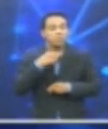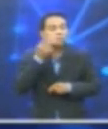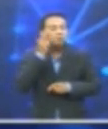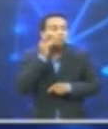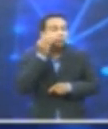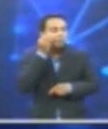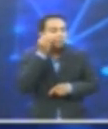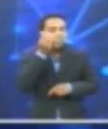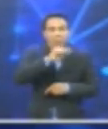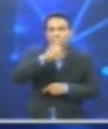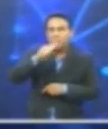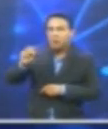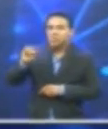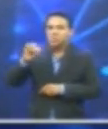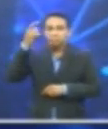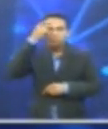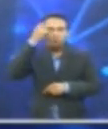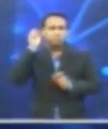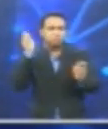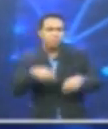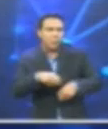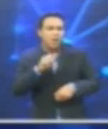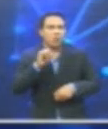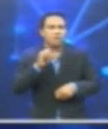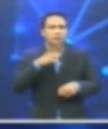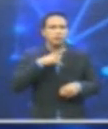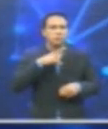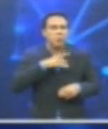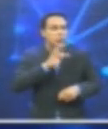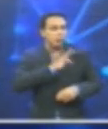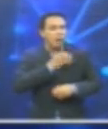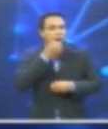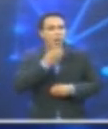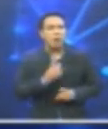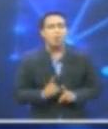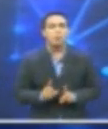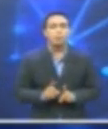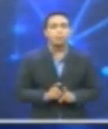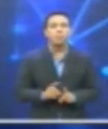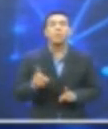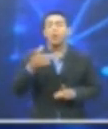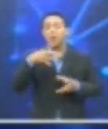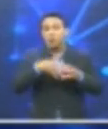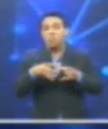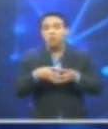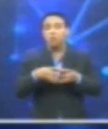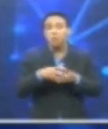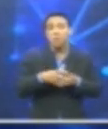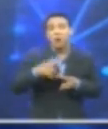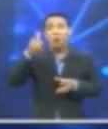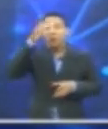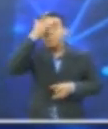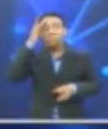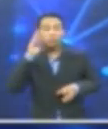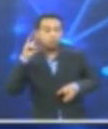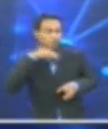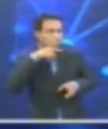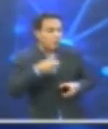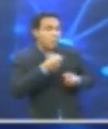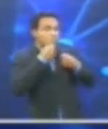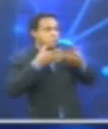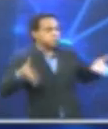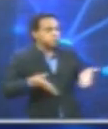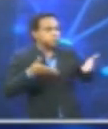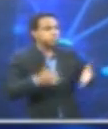independente de qualquer relação política. Uma equipe que foi elogiada pelo Banco Mundial e que conseguimos renovar,